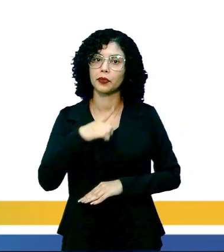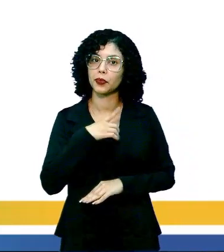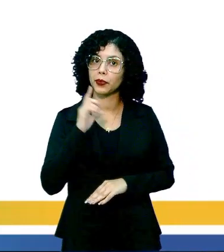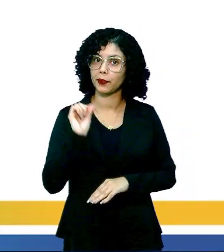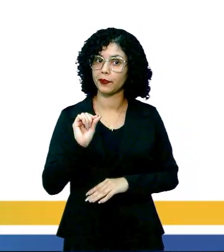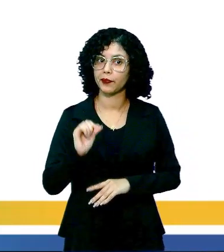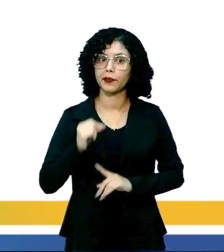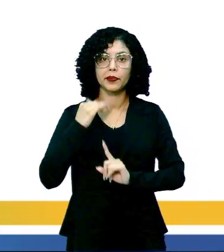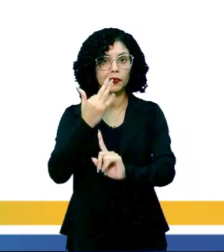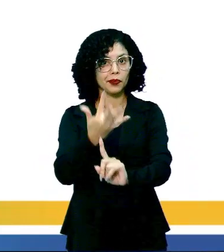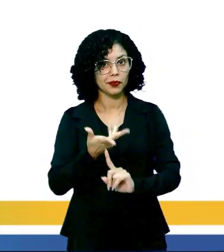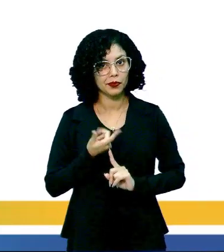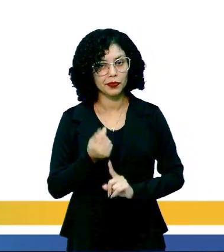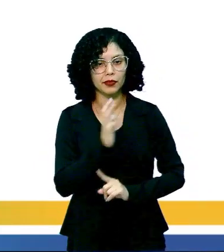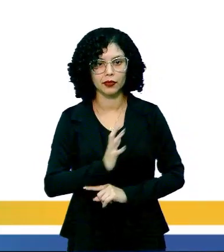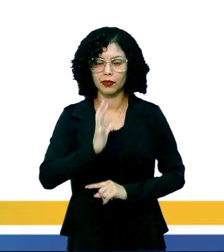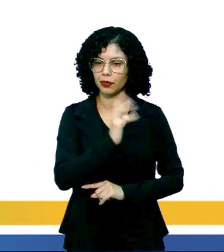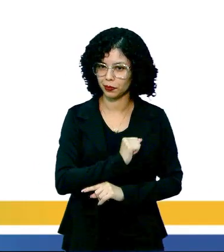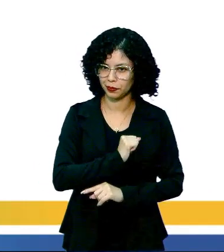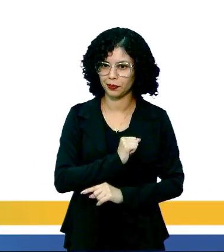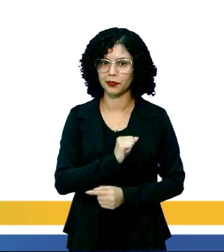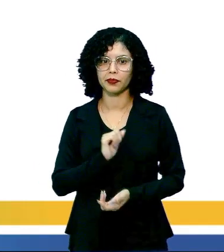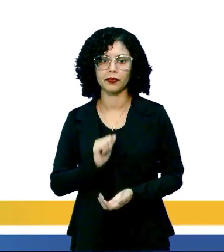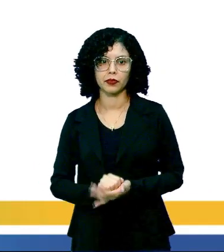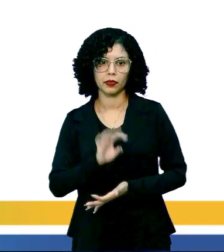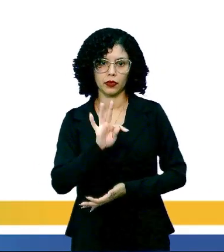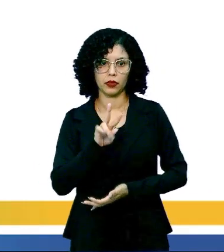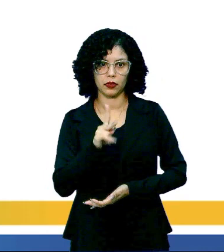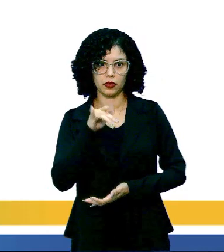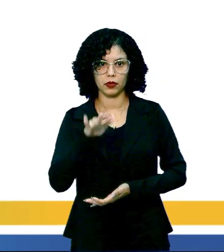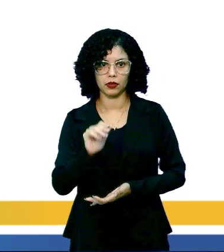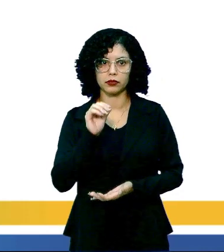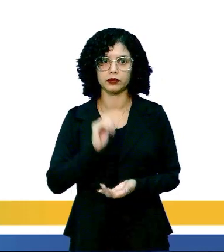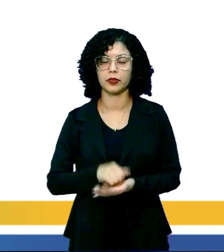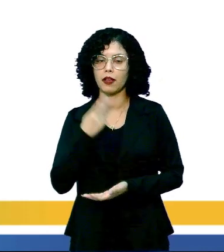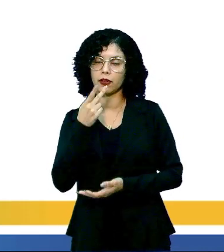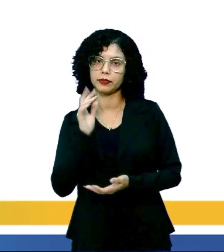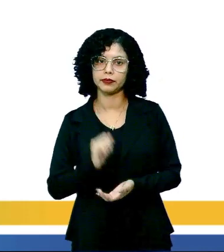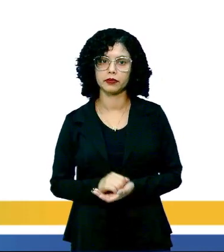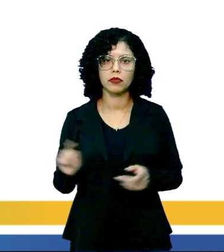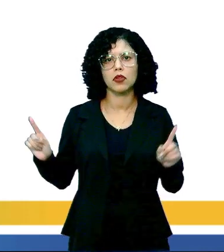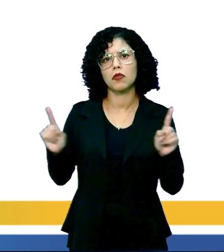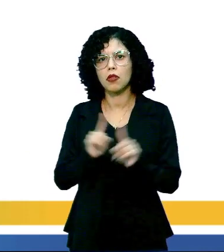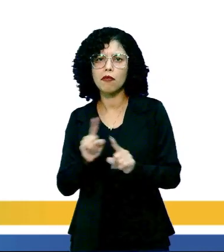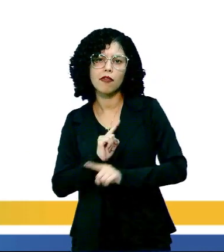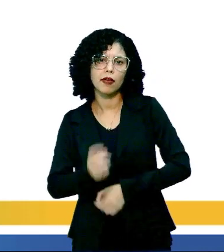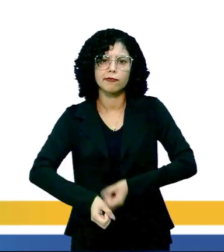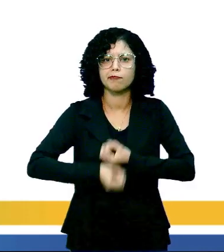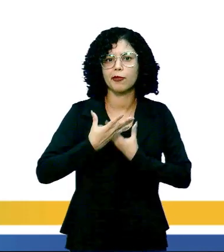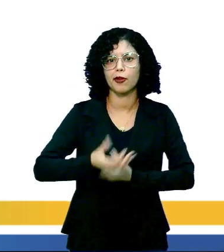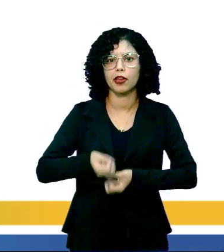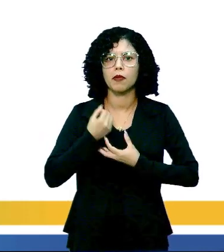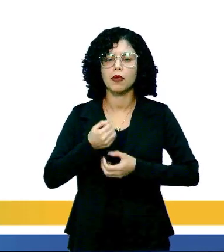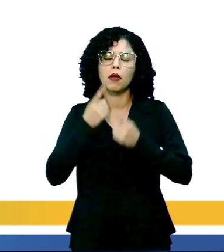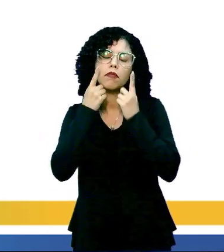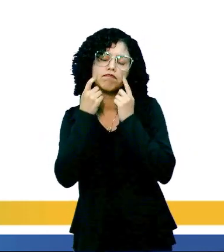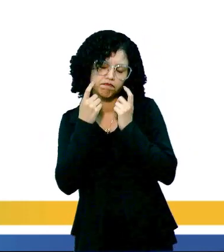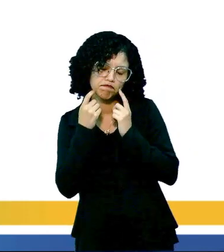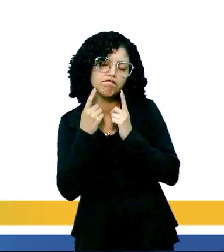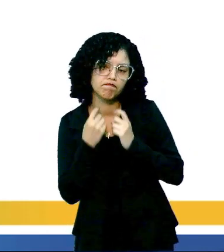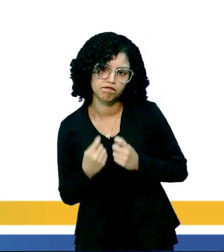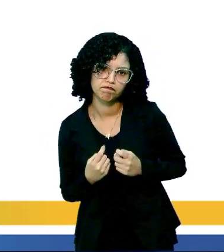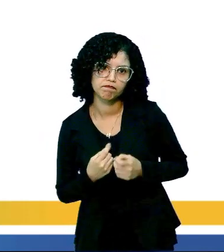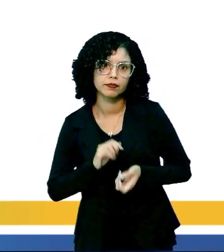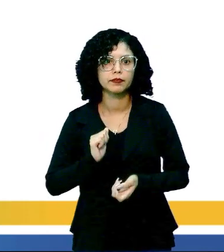gente tem a Arte de Amar, do Tiago de Mello, que diz assim: não faço